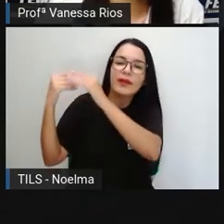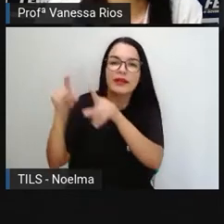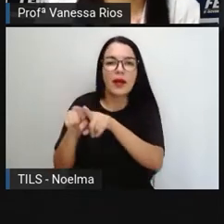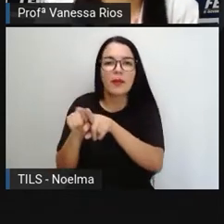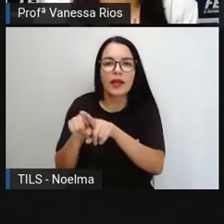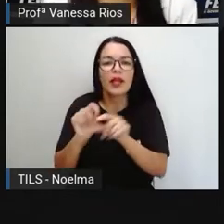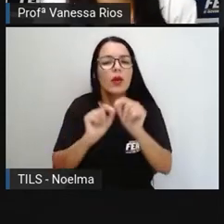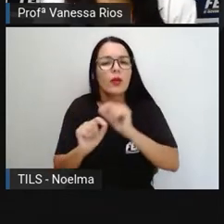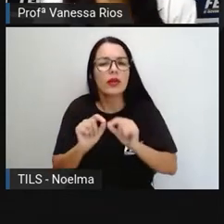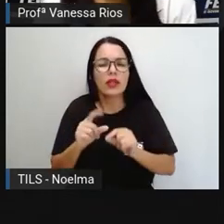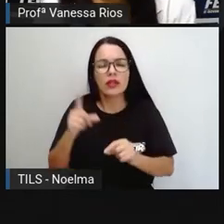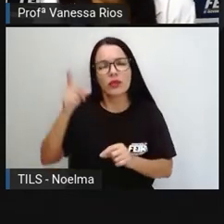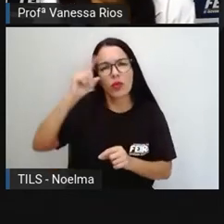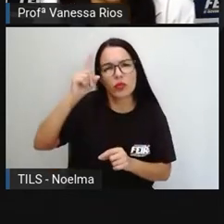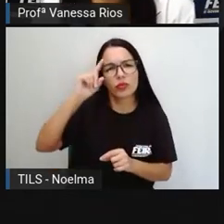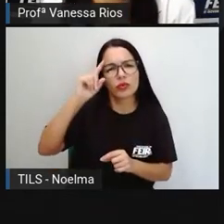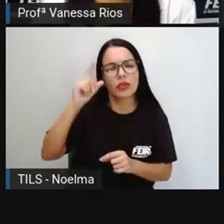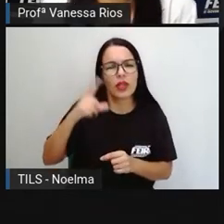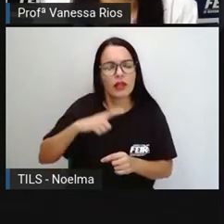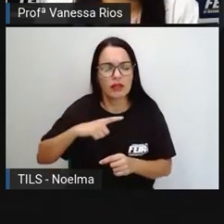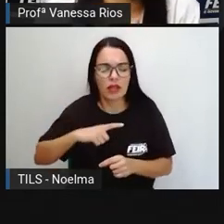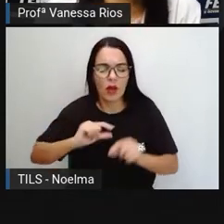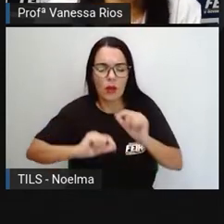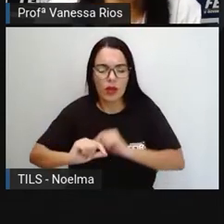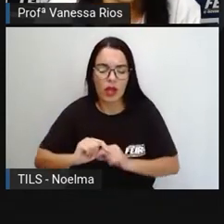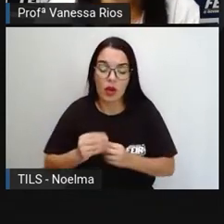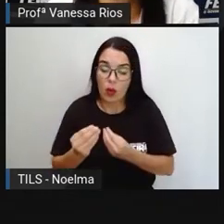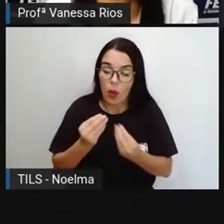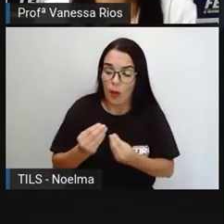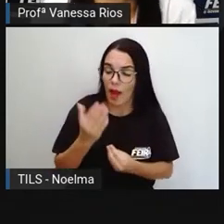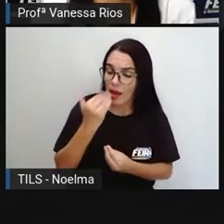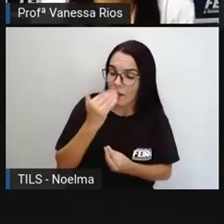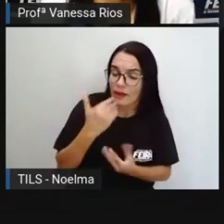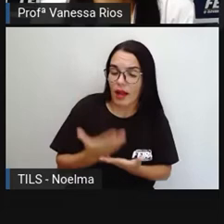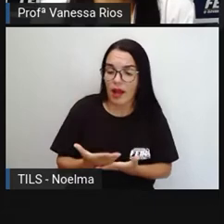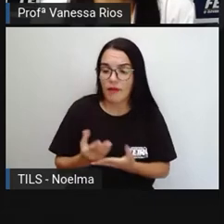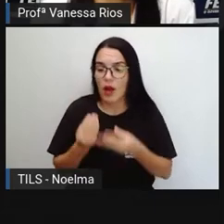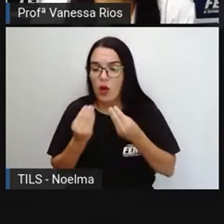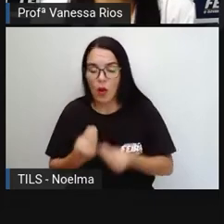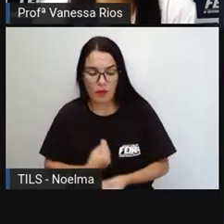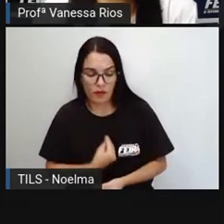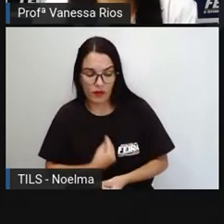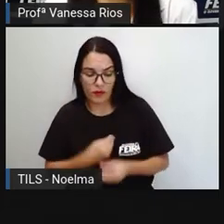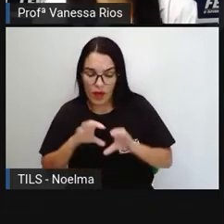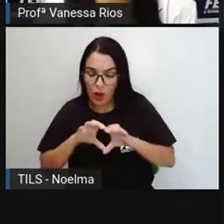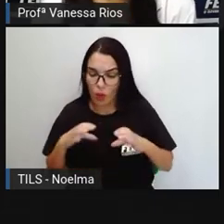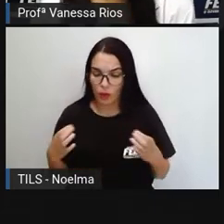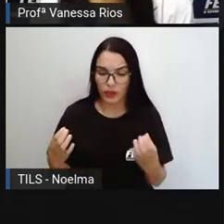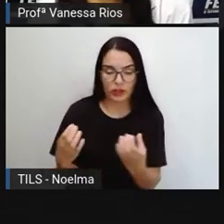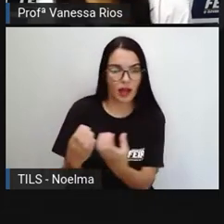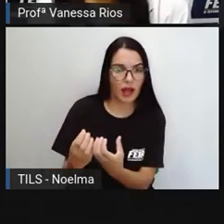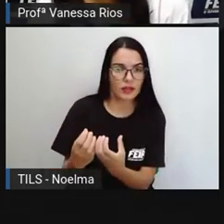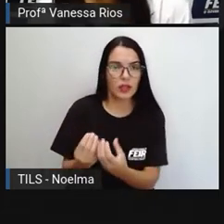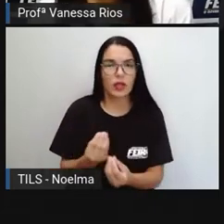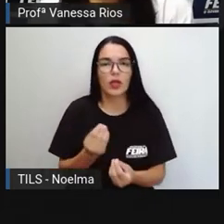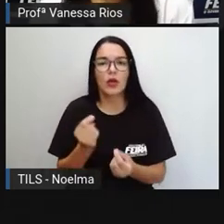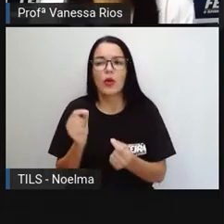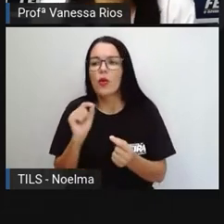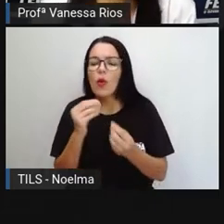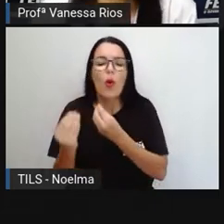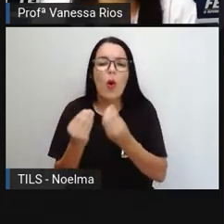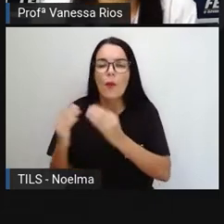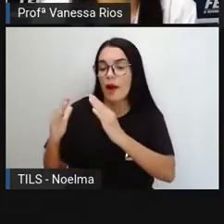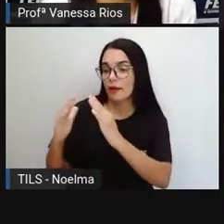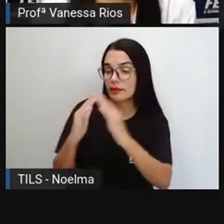estavam relacionados ao como se alimentava, como vivia em comunidade, quais eram os tipos de habitação